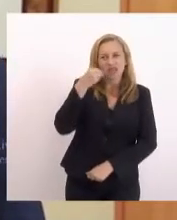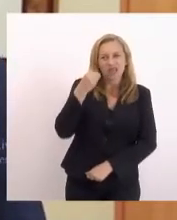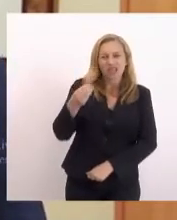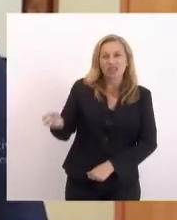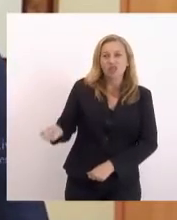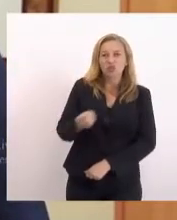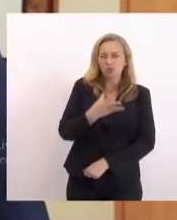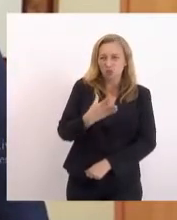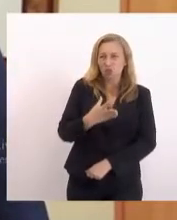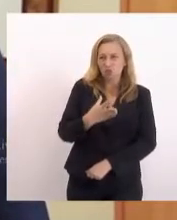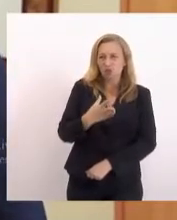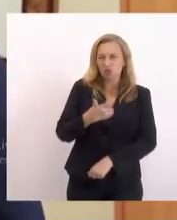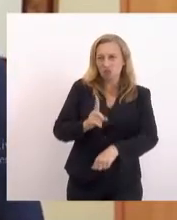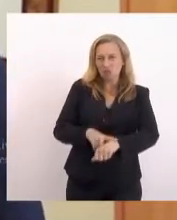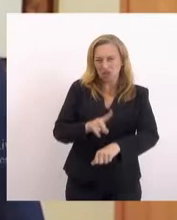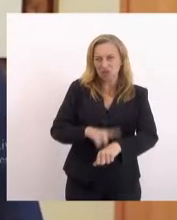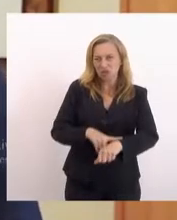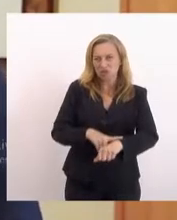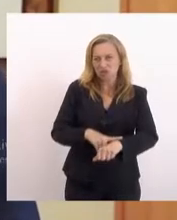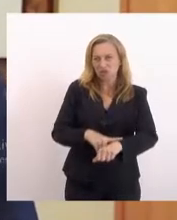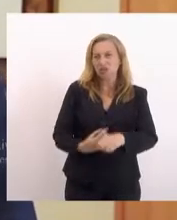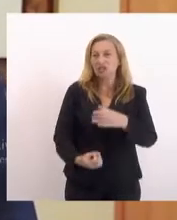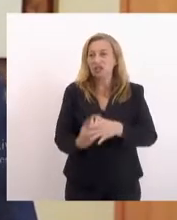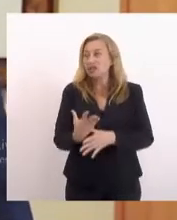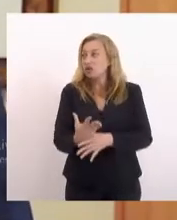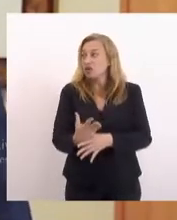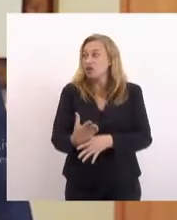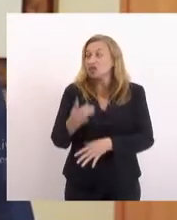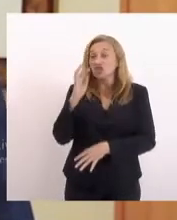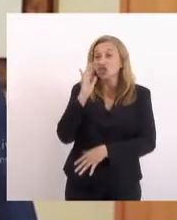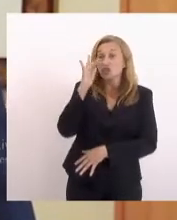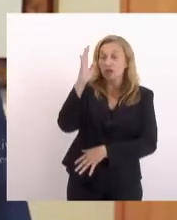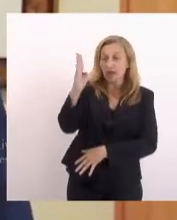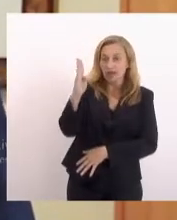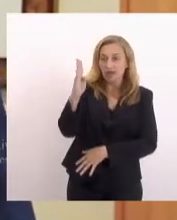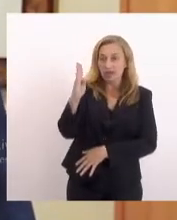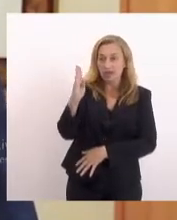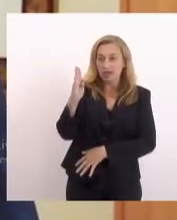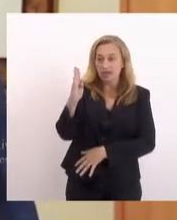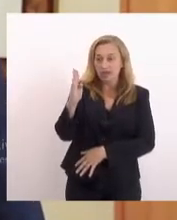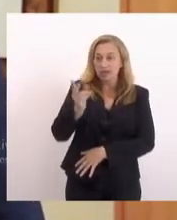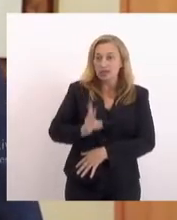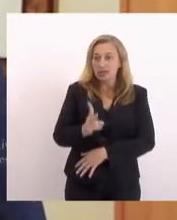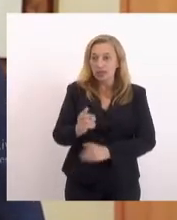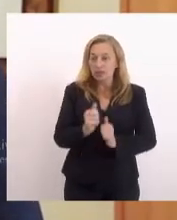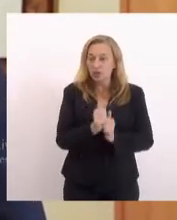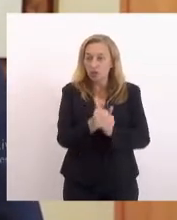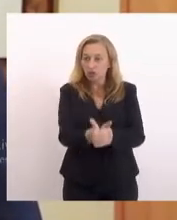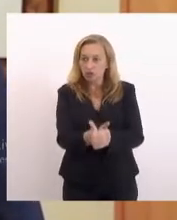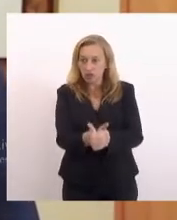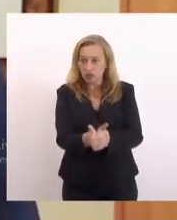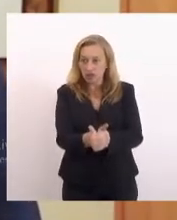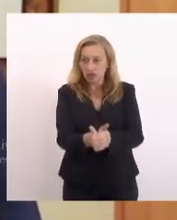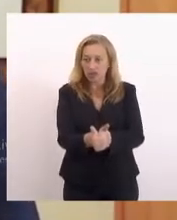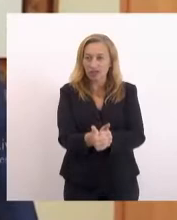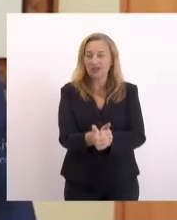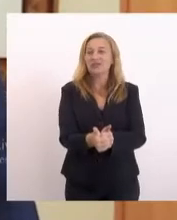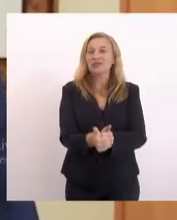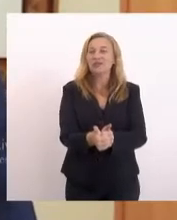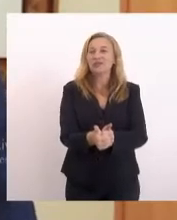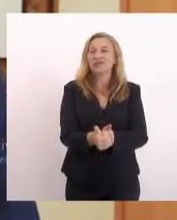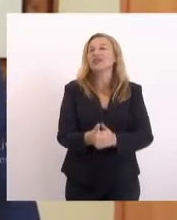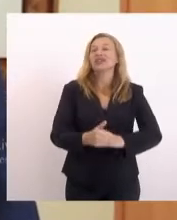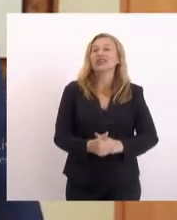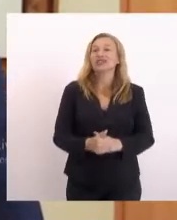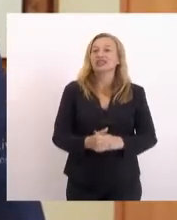de reconstrução. Ancorados na esperança que nos move e sempre nos conduziu, não deixamos um minuto sequer